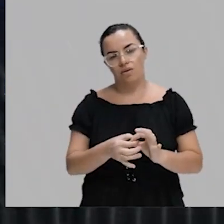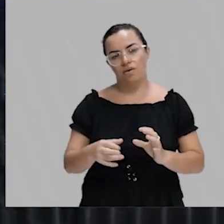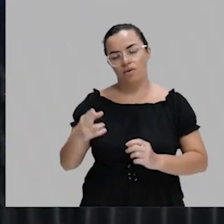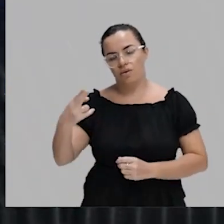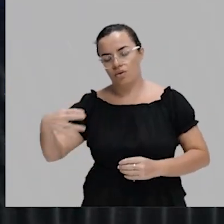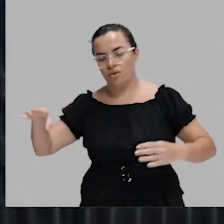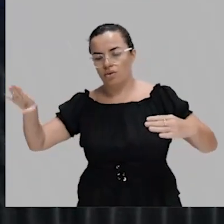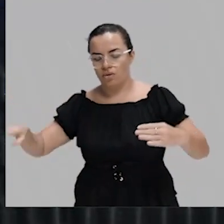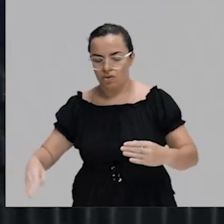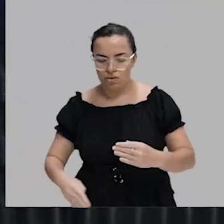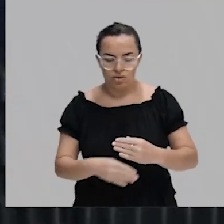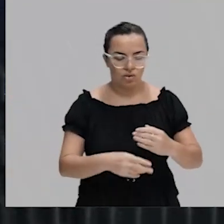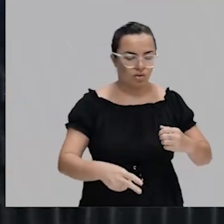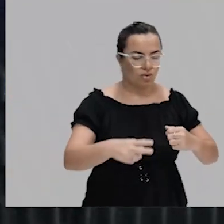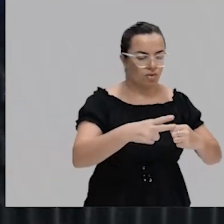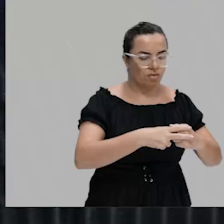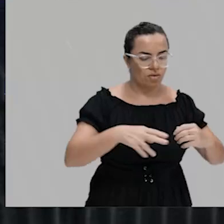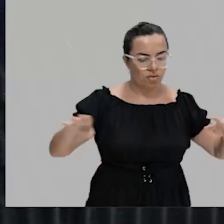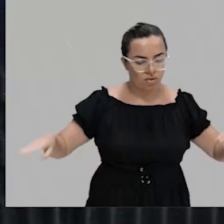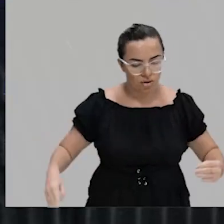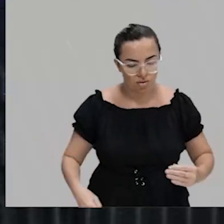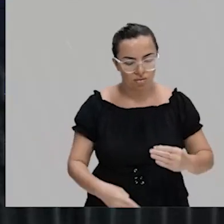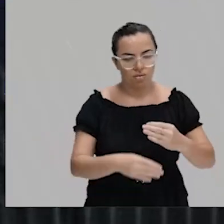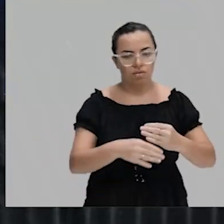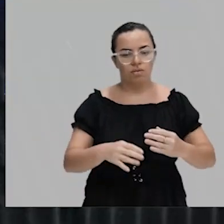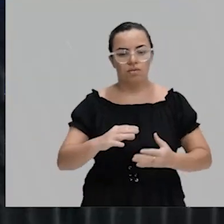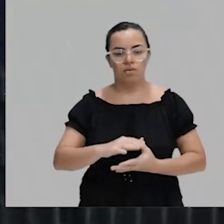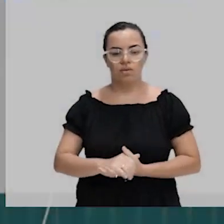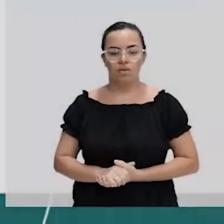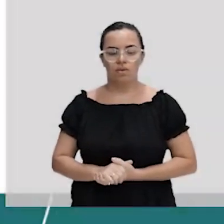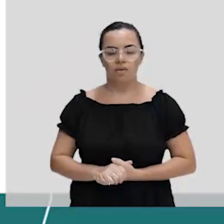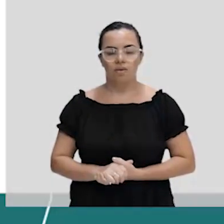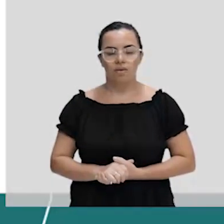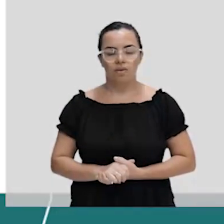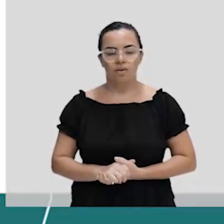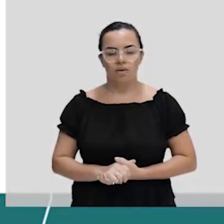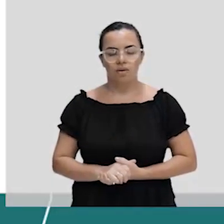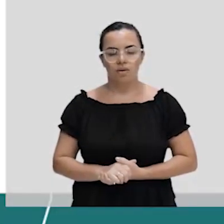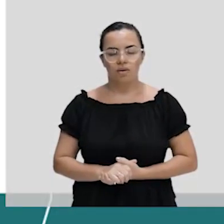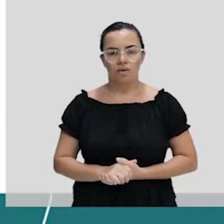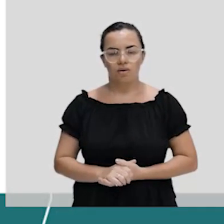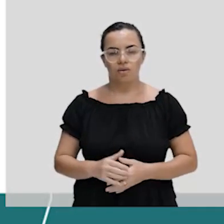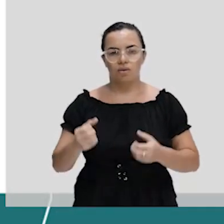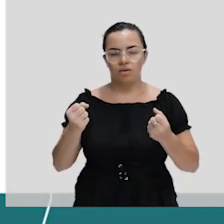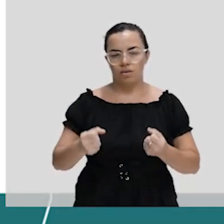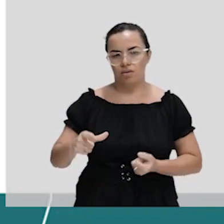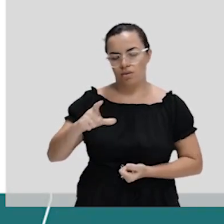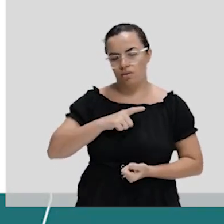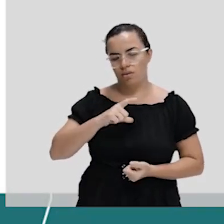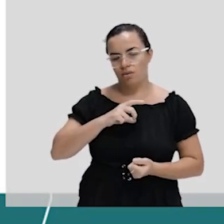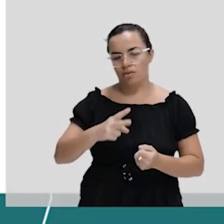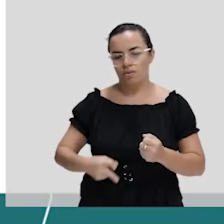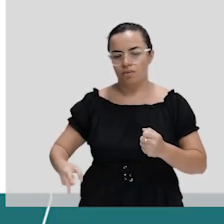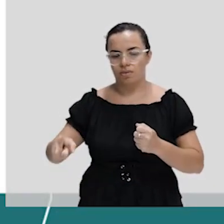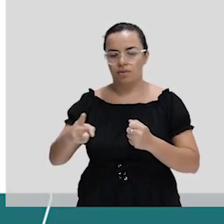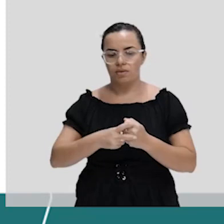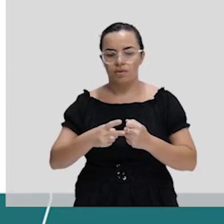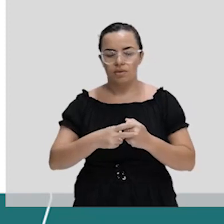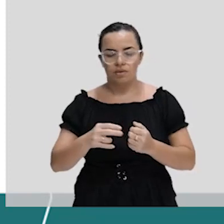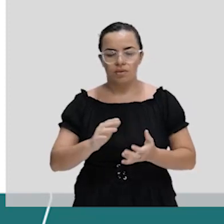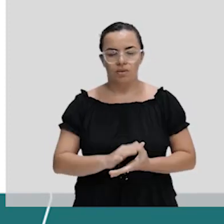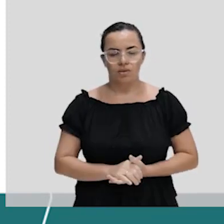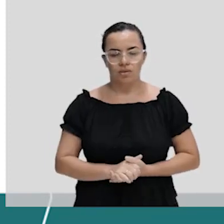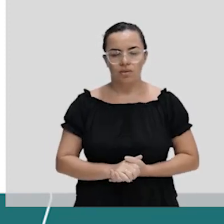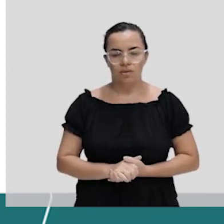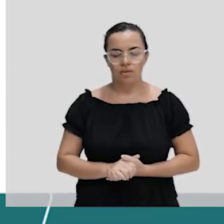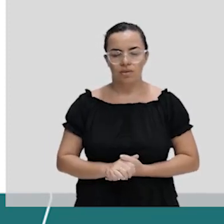seu complemento, do verbo com o seu complemento. Eu posso também, além de ter o verbo aqui, ó, eu tenho o verbo